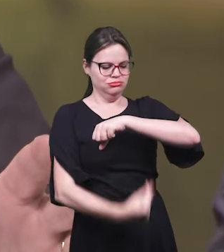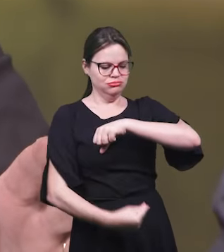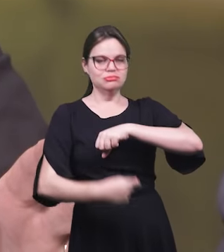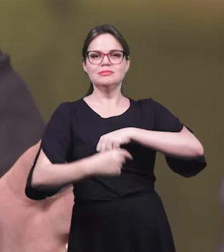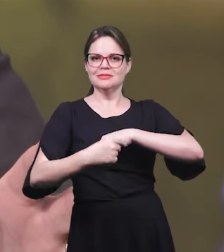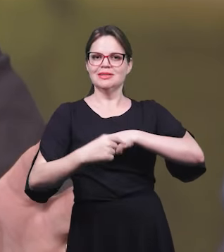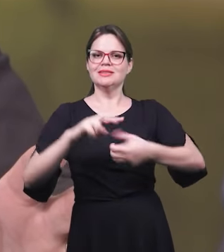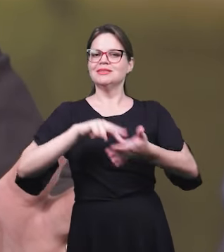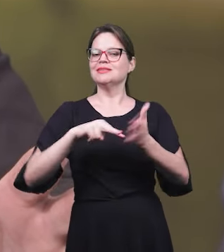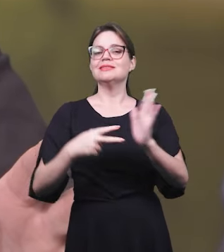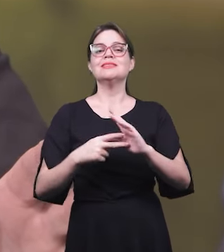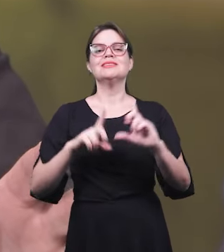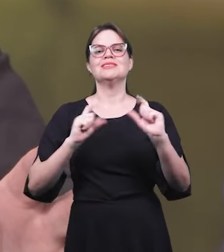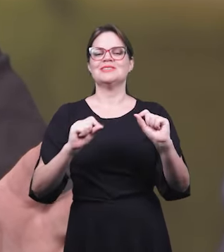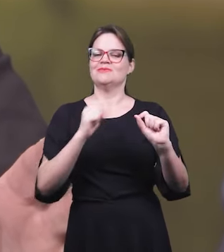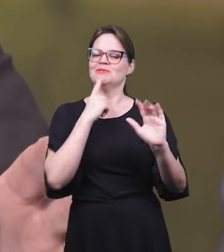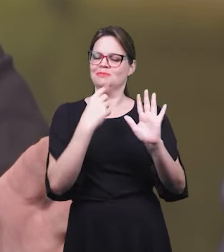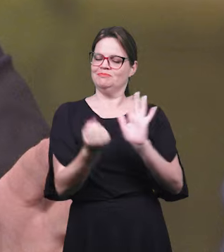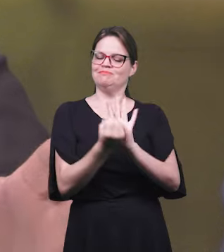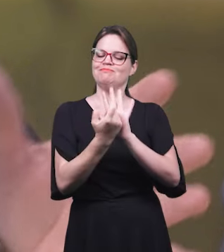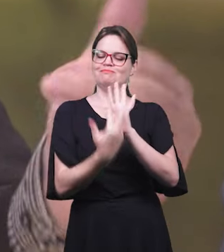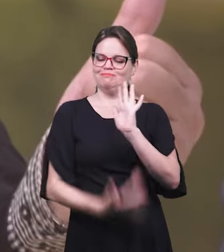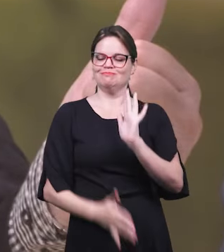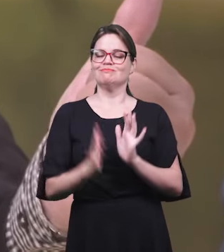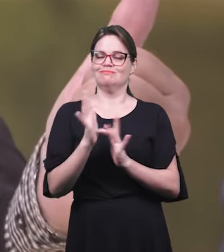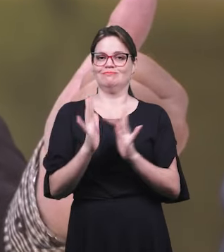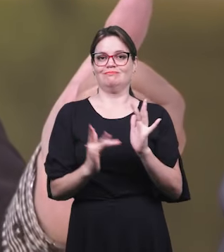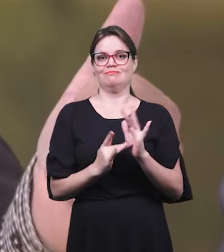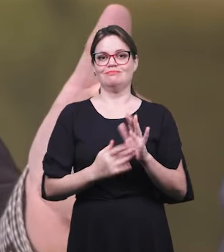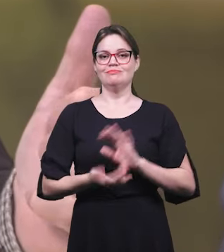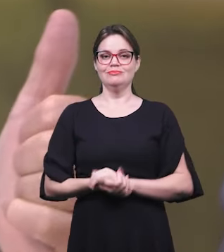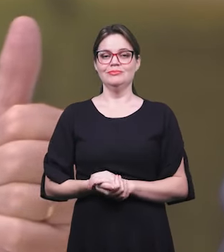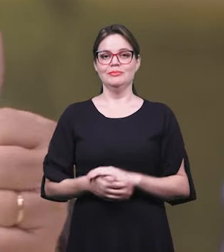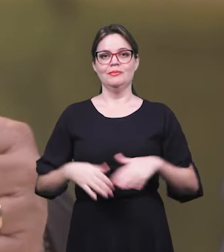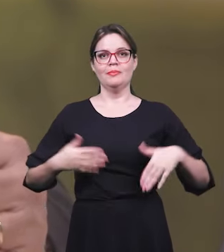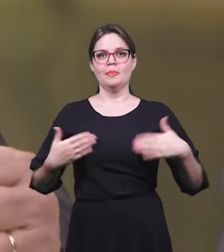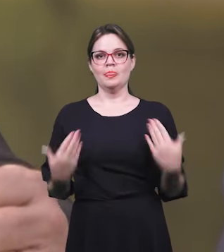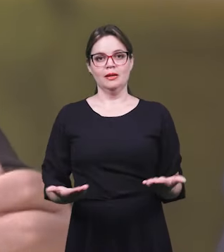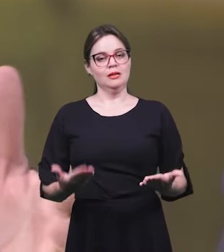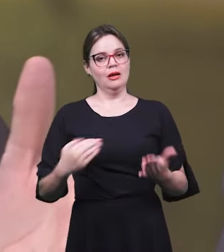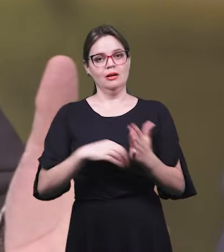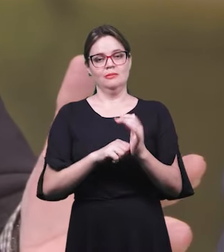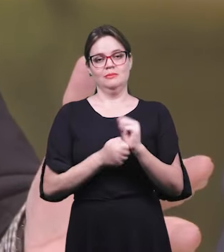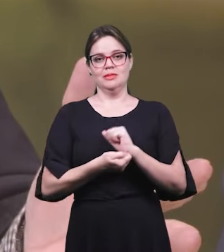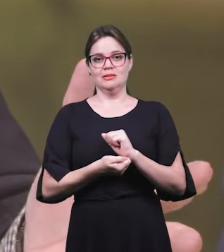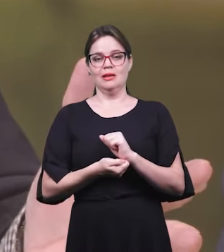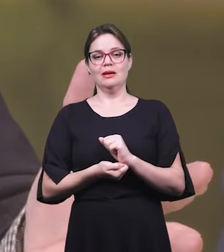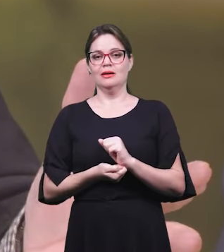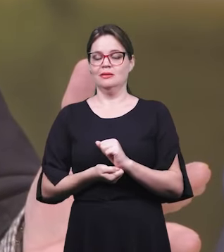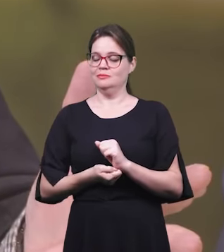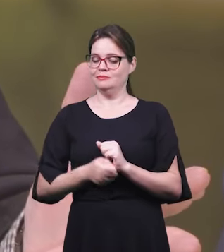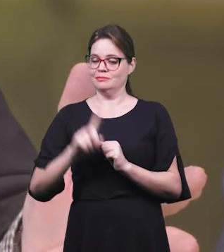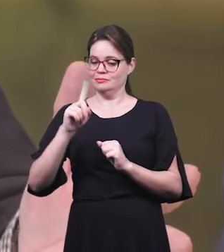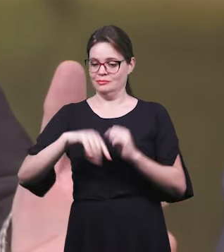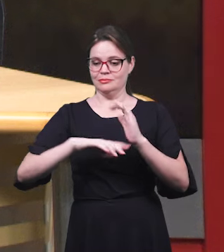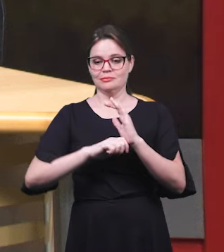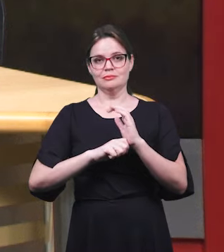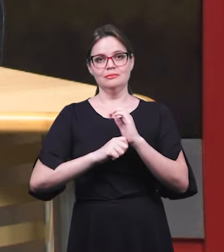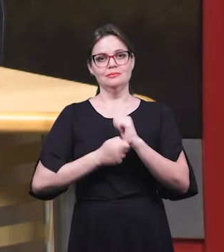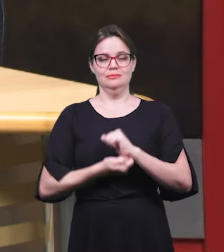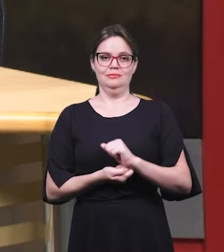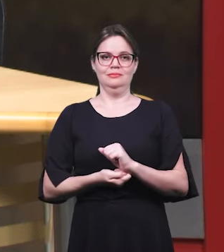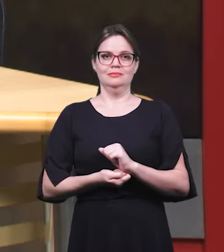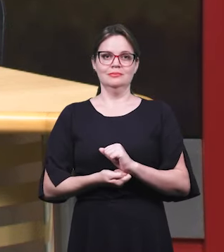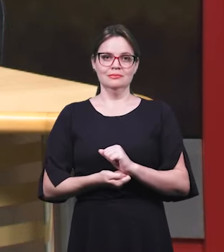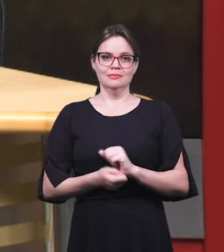o fio de escarlata na janela, e como o Fernando falou, é o grande mistério hoje. Isso, né?